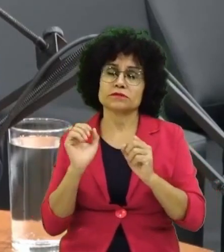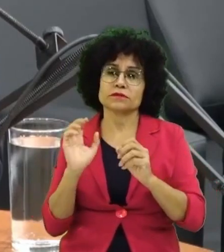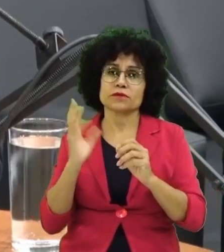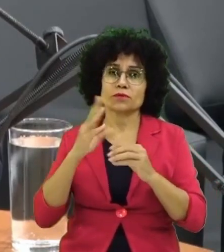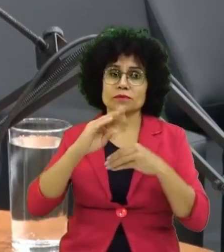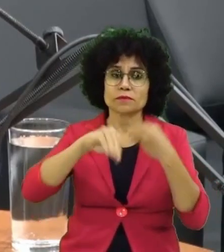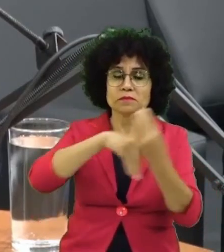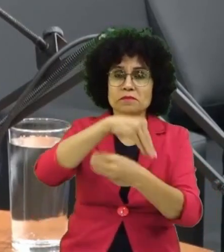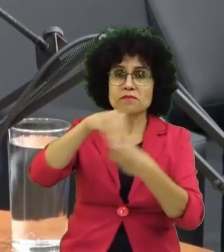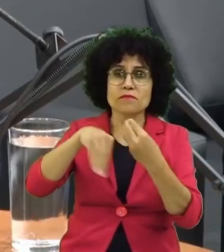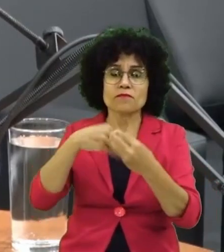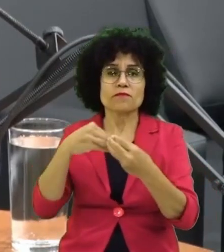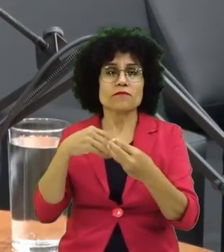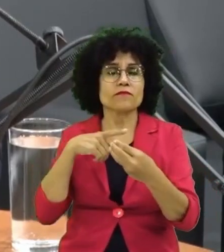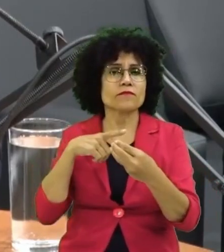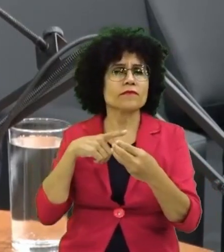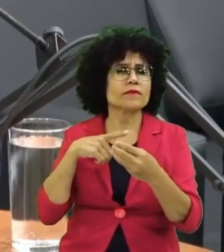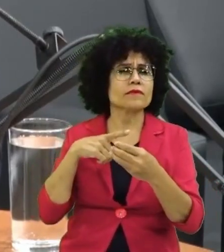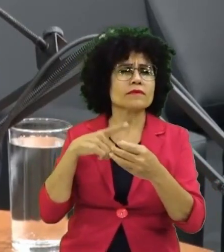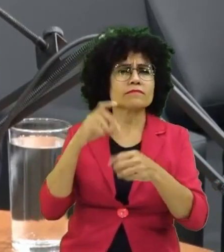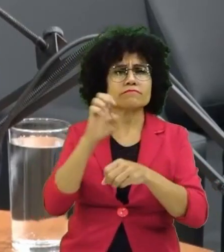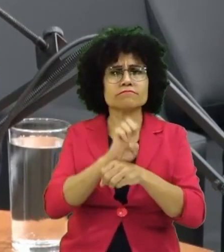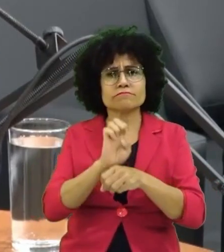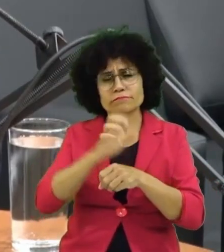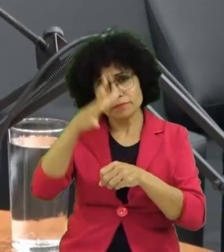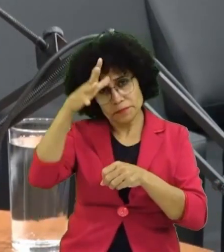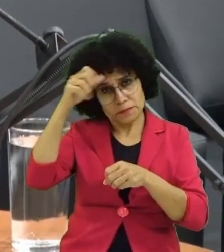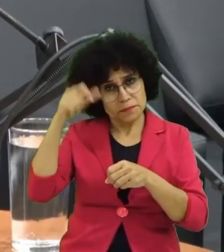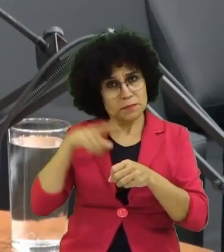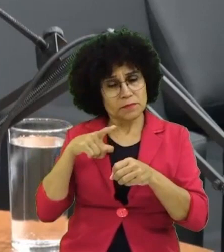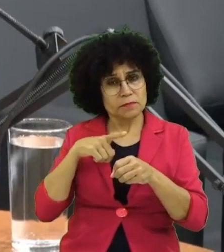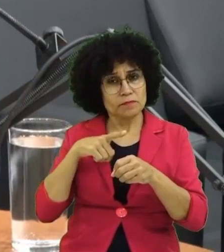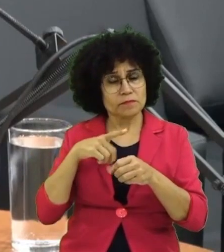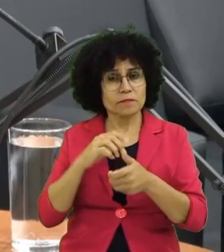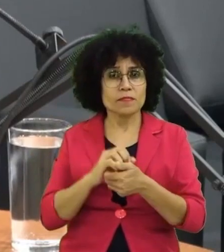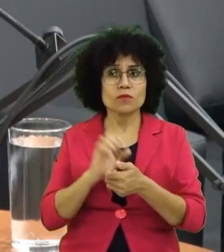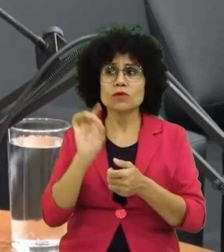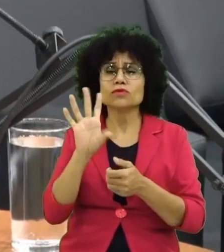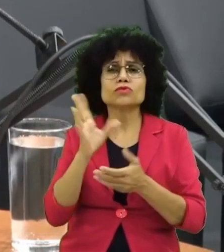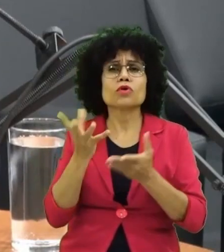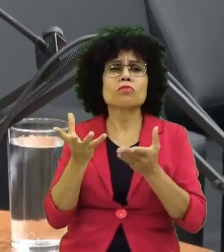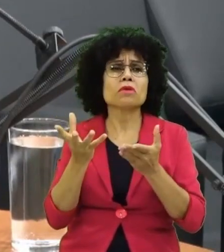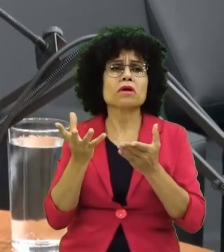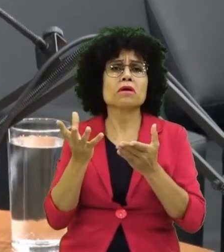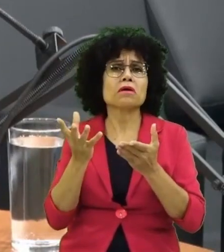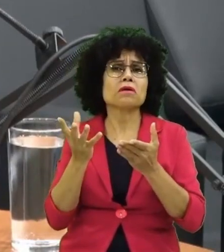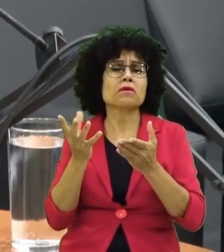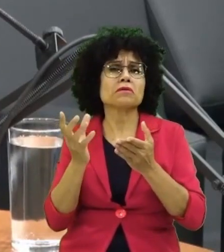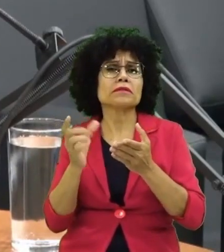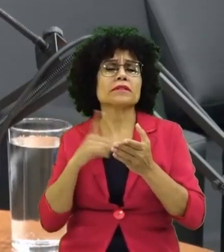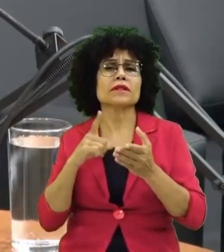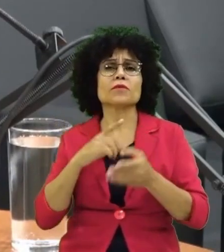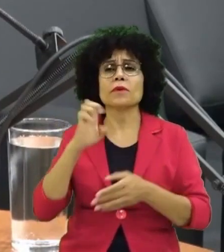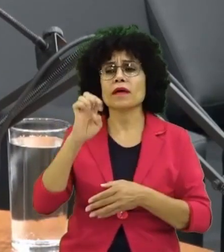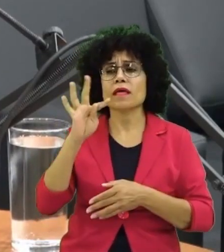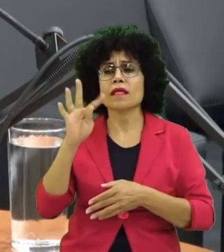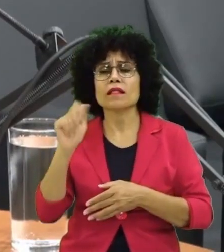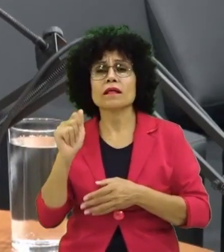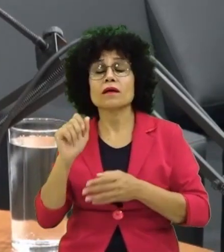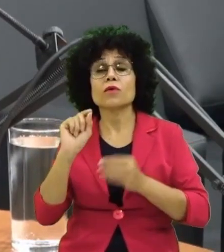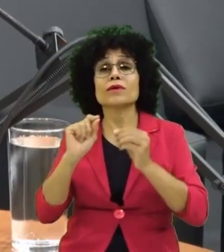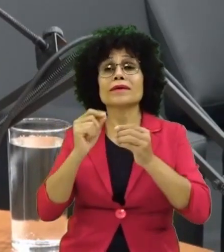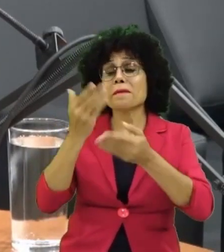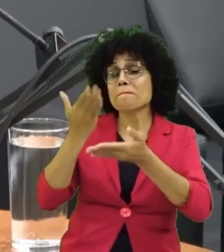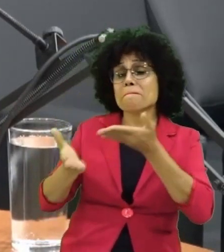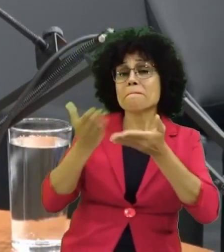que tem grandes municípios no estado de Mato Grosso que o grande problema às vezes não é nem a construção de uma ETA. Às vezes o problema é a perda